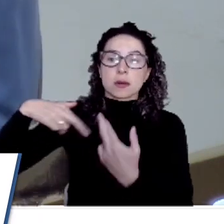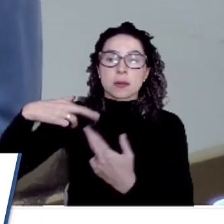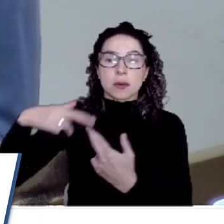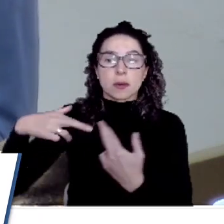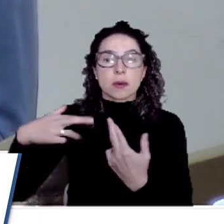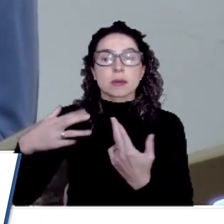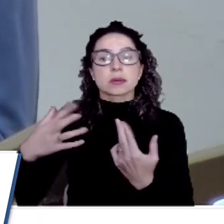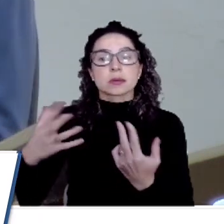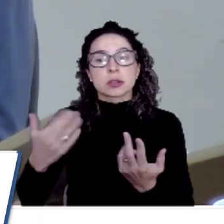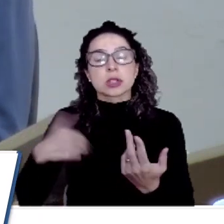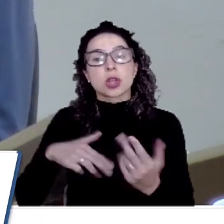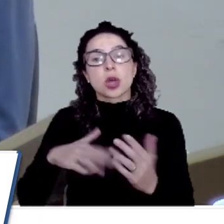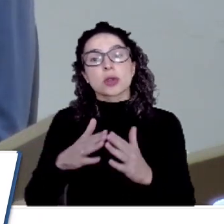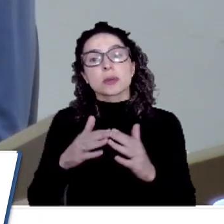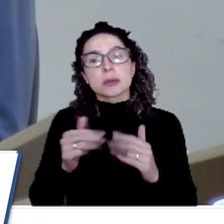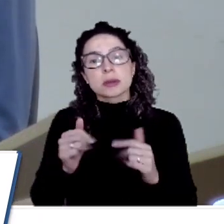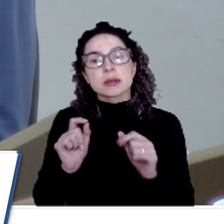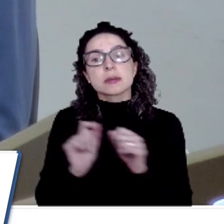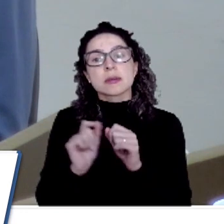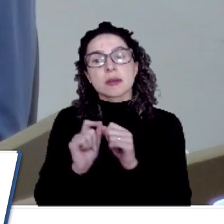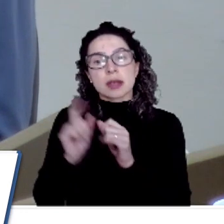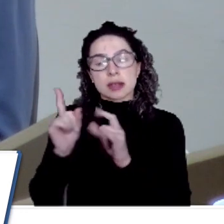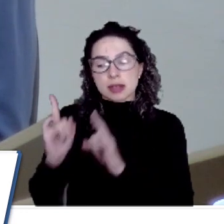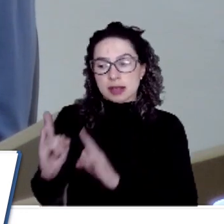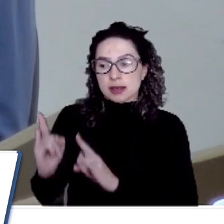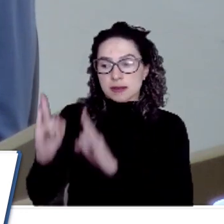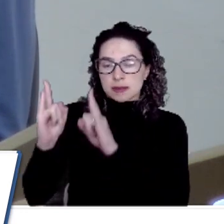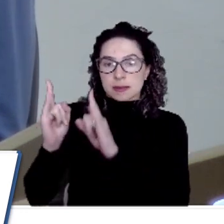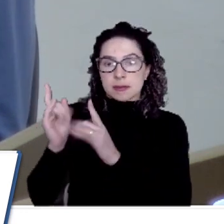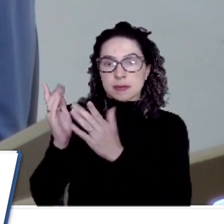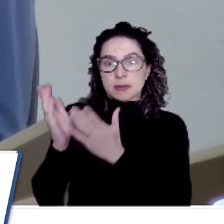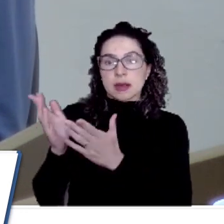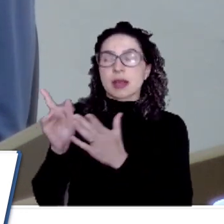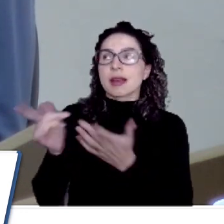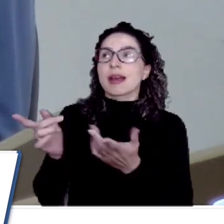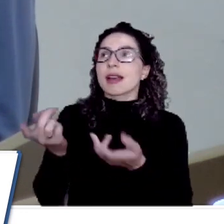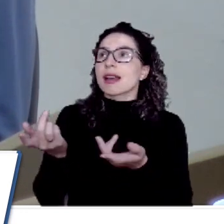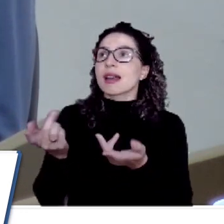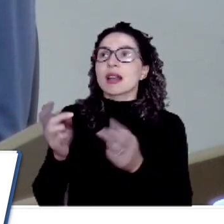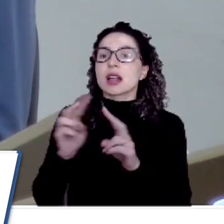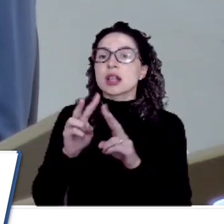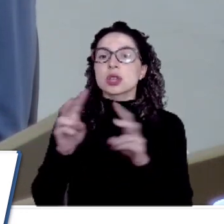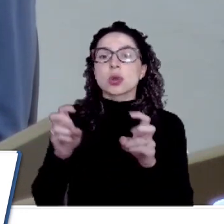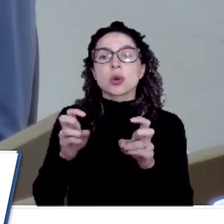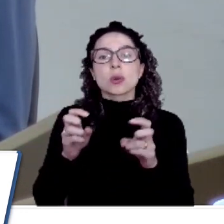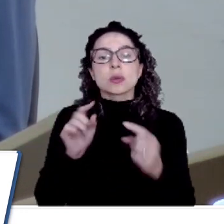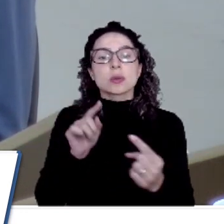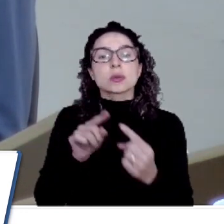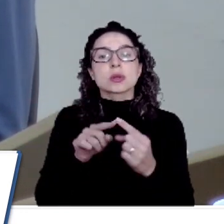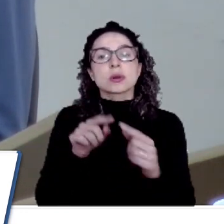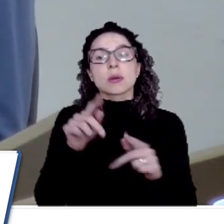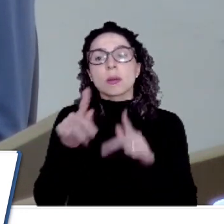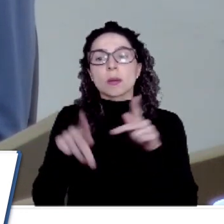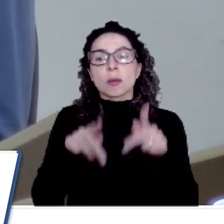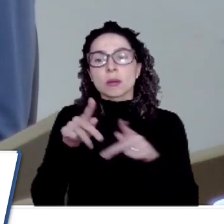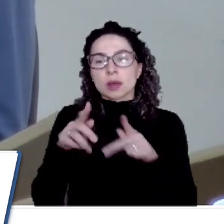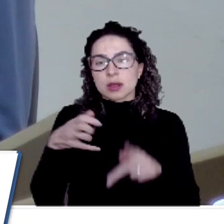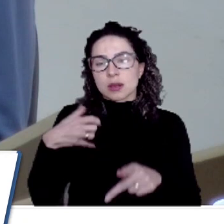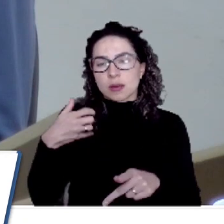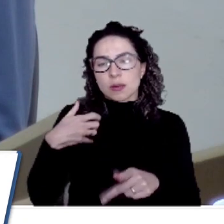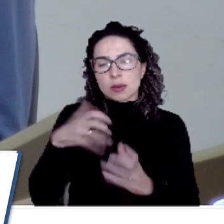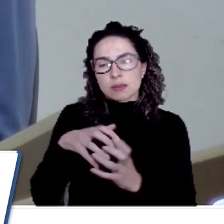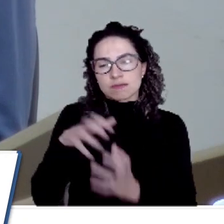que nós pedimos para que seja feito nesse prédio é algo relacionado à população com uma idade mais